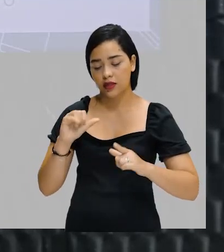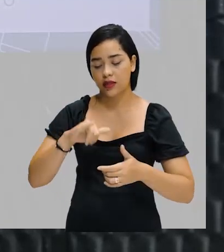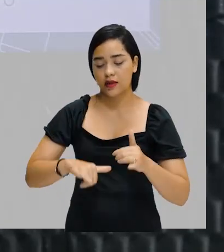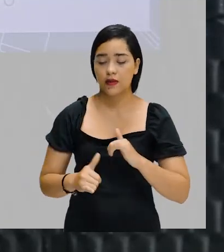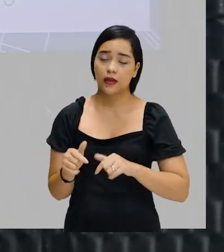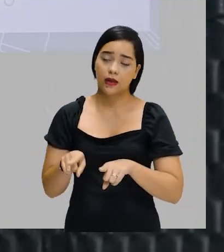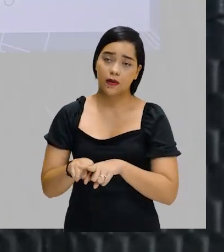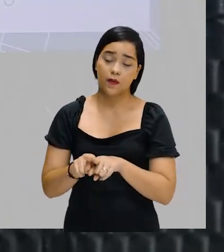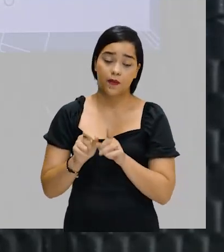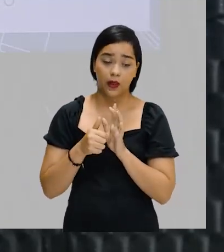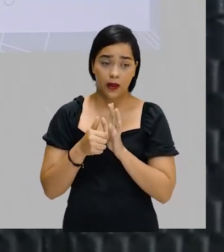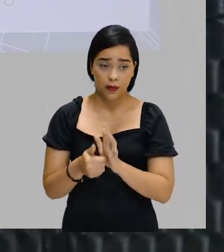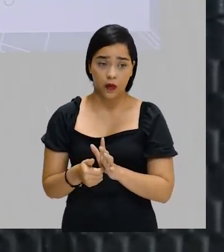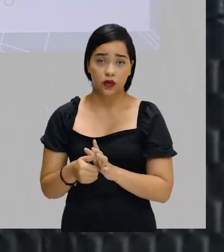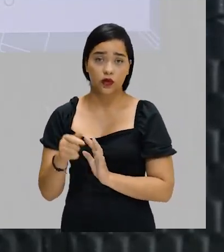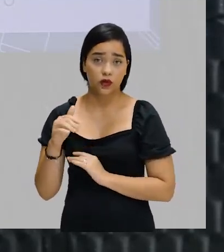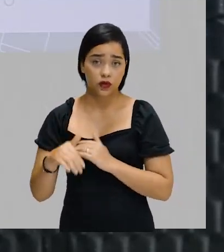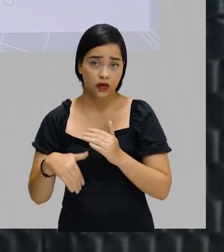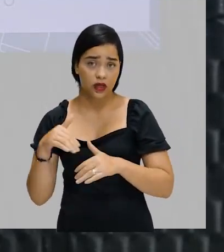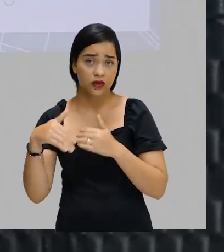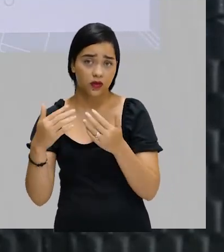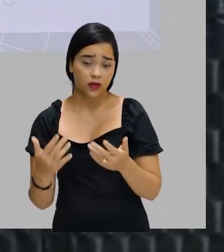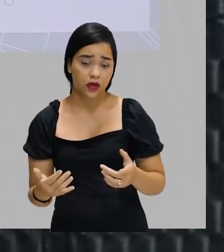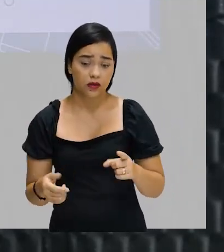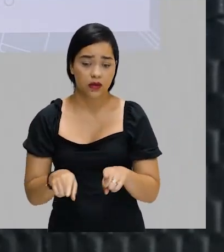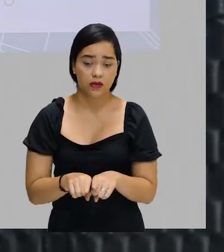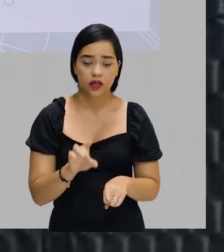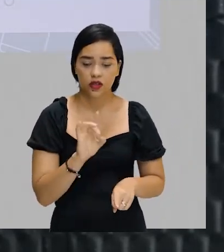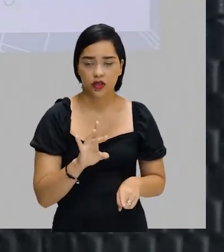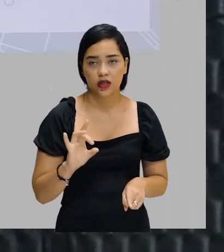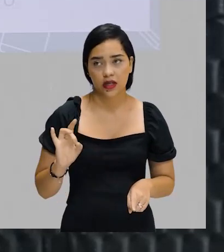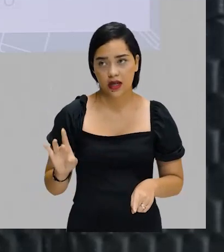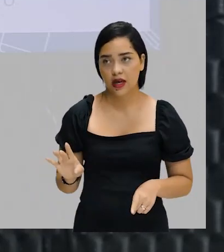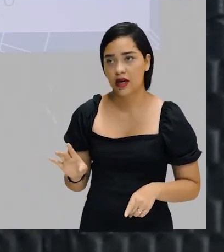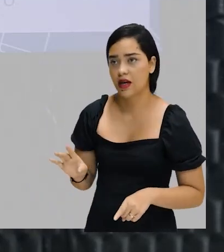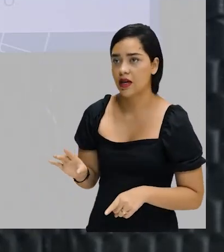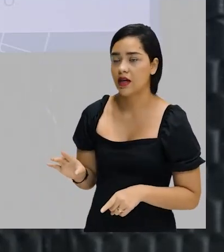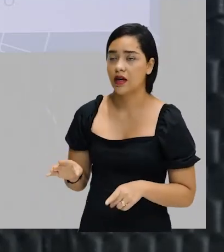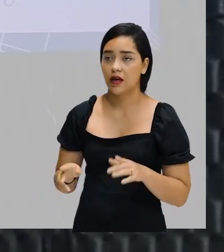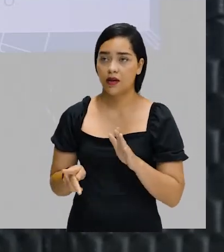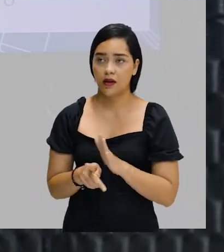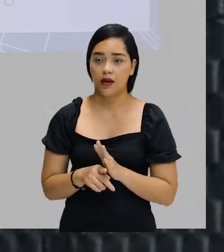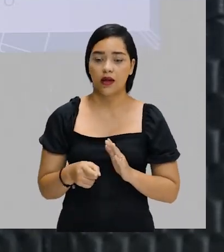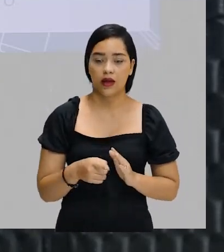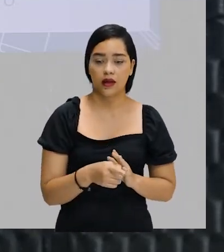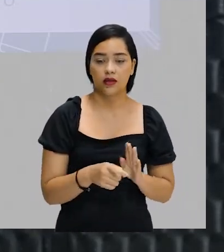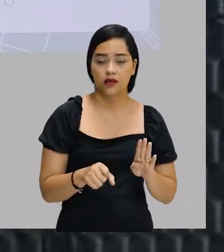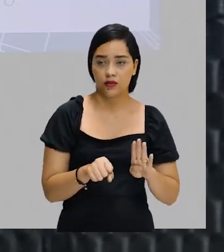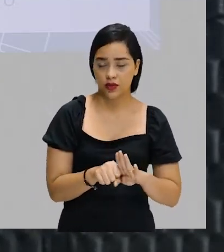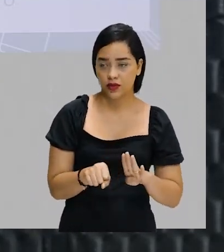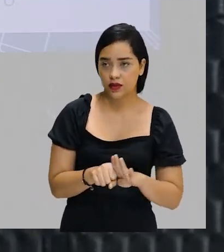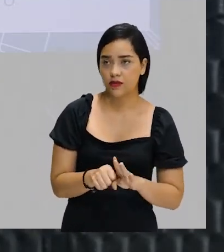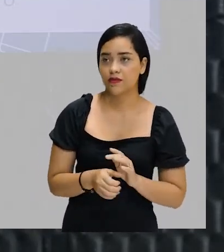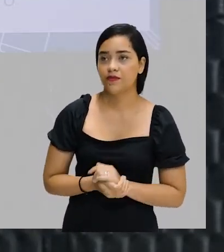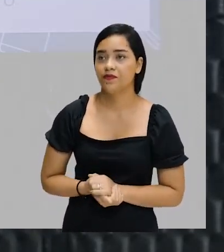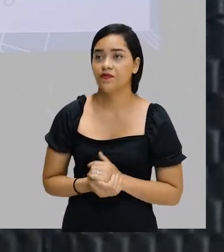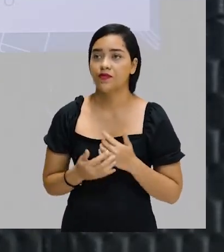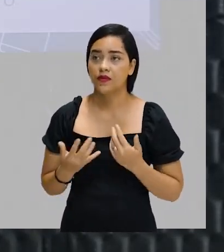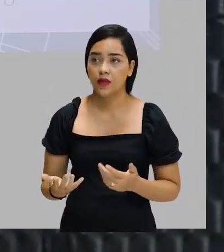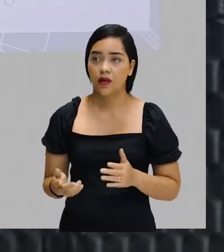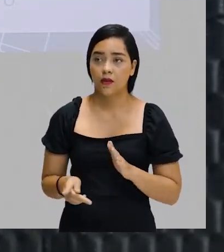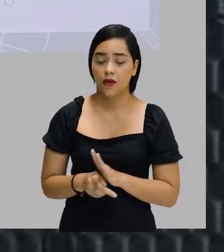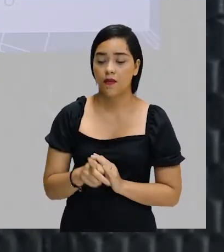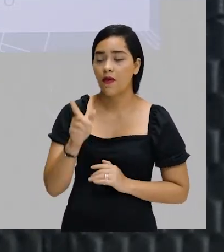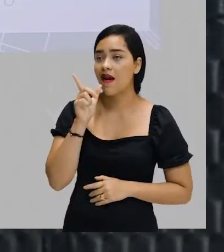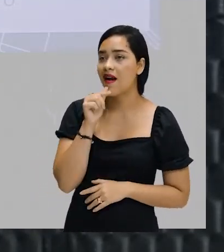Ela indica também a constituição, né, de cada unidade formadora daquela substância. Então, no caso,